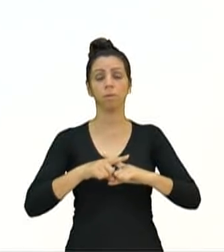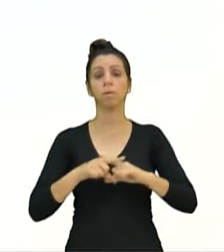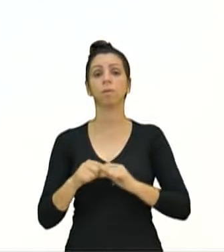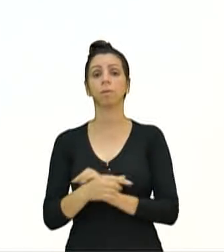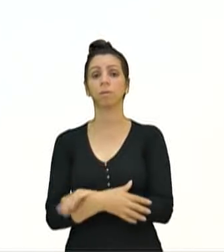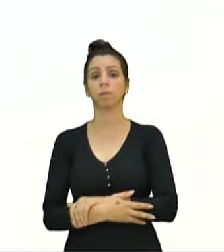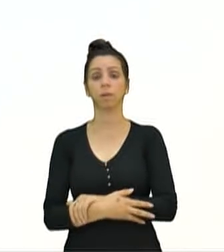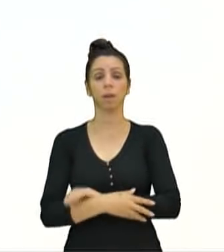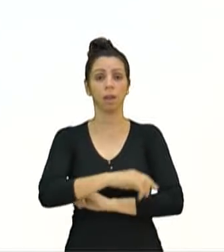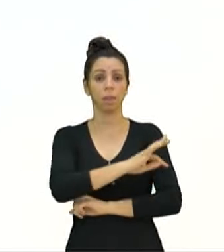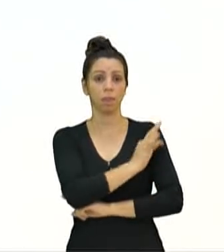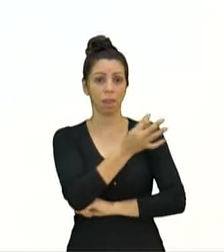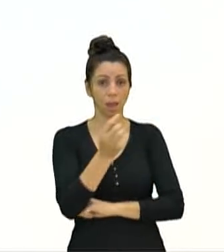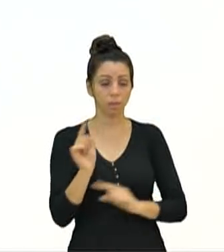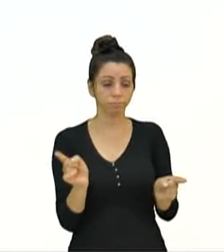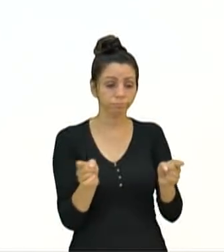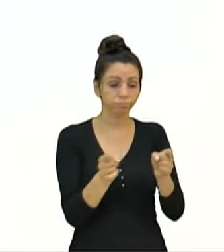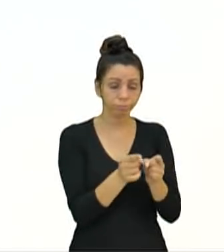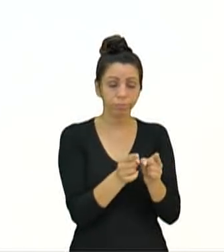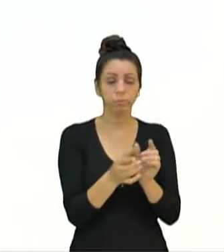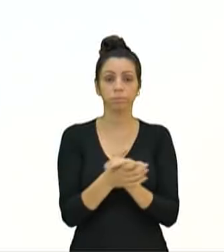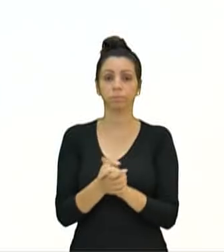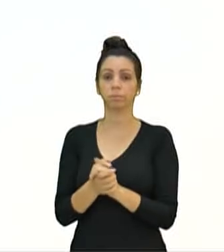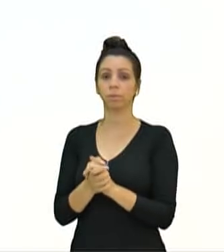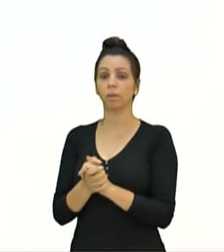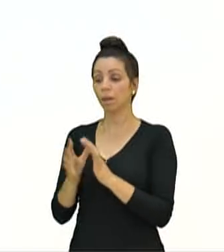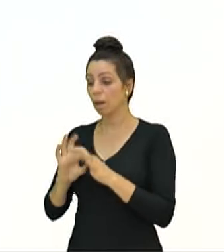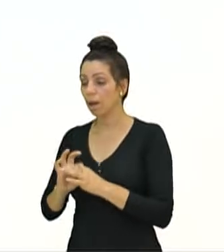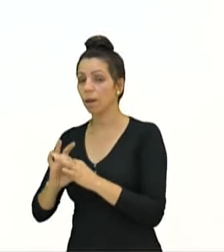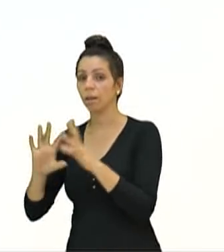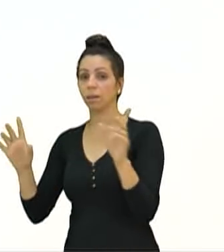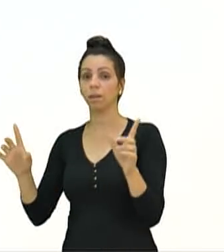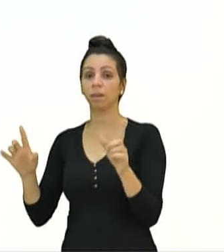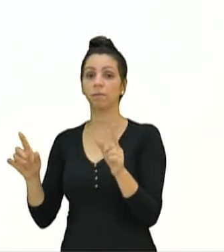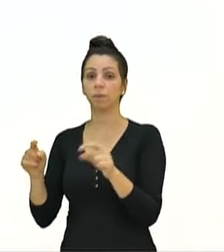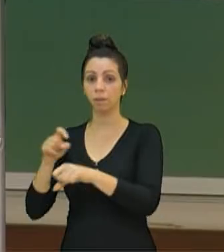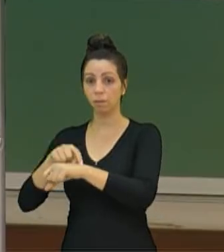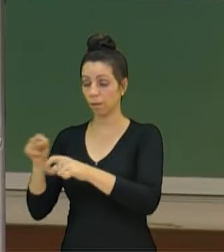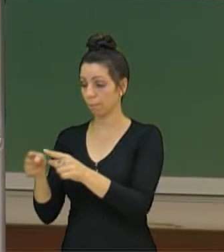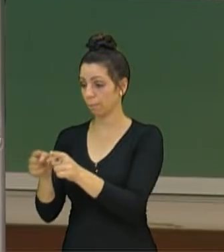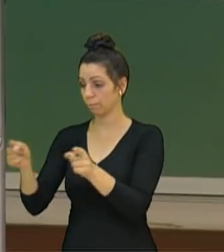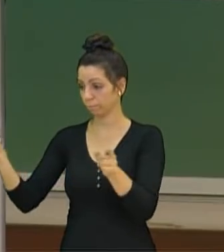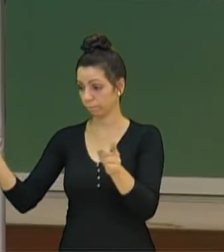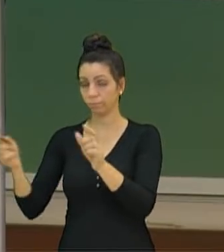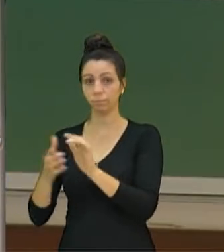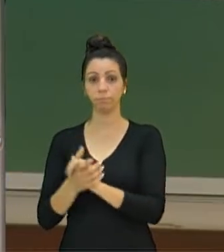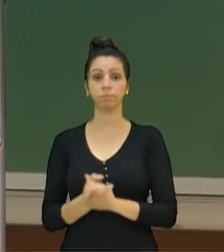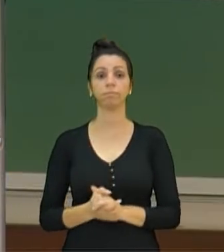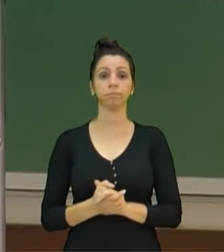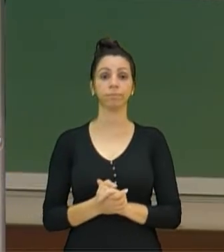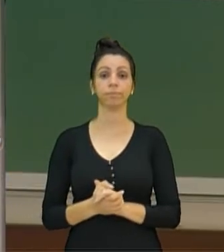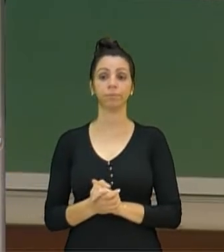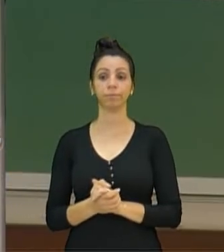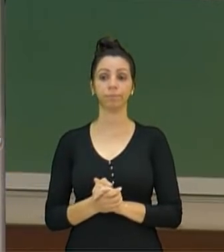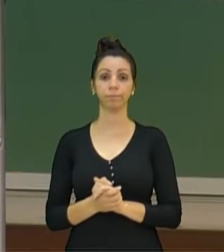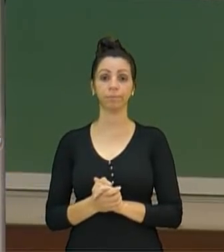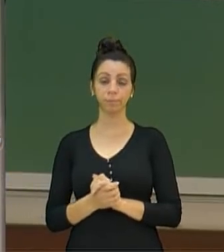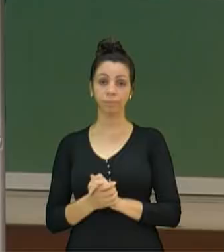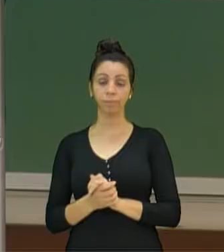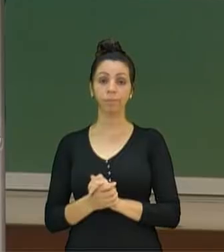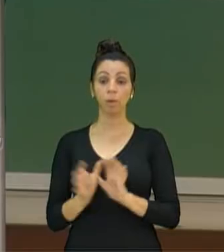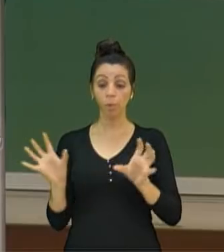mais curta, e a rotina livre, que é um tempo um pouco maior. A equipe, ela é composta por